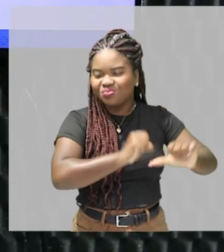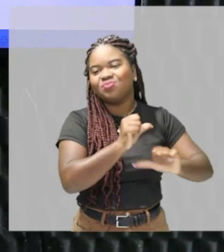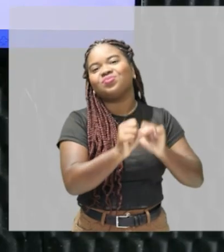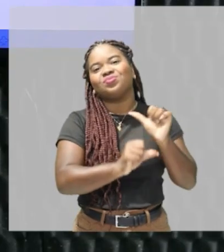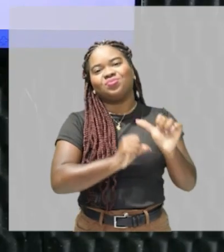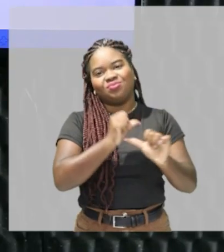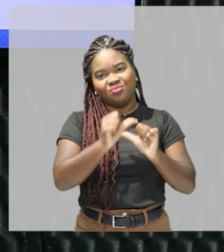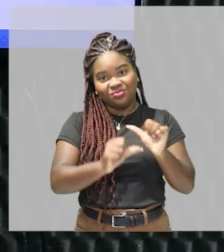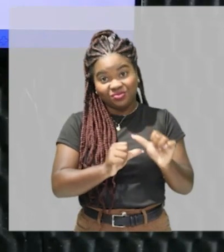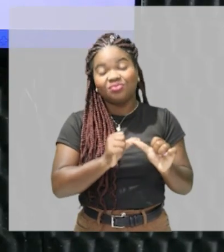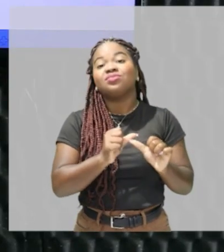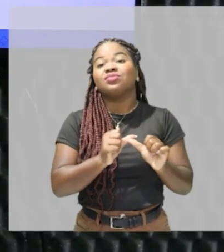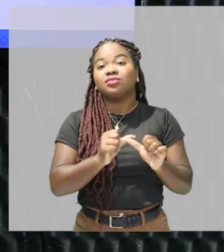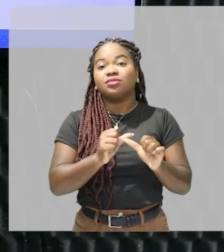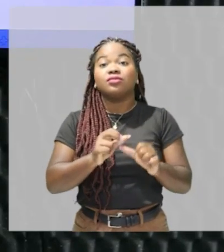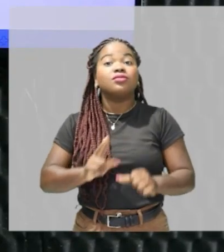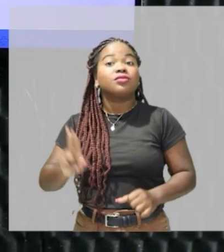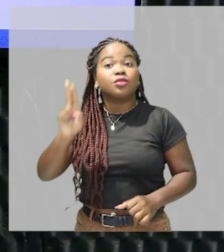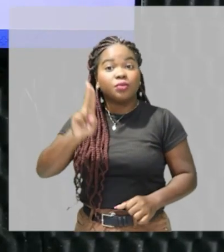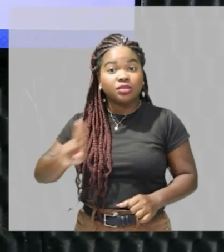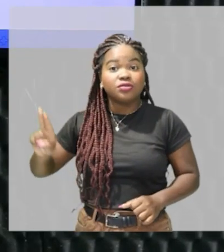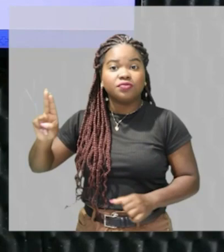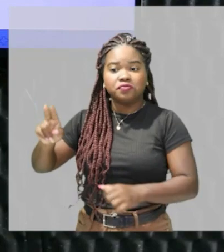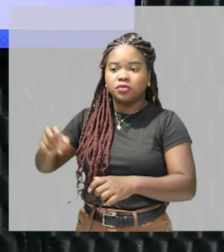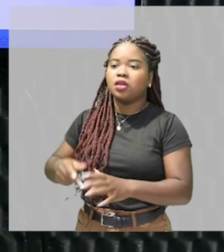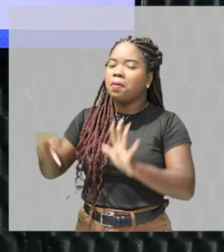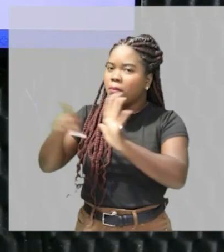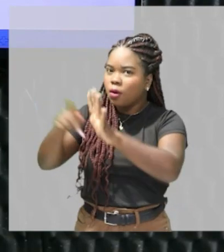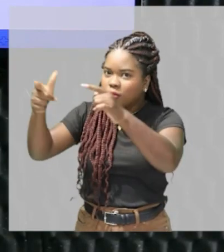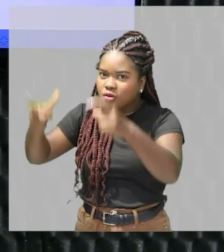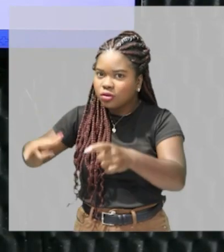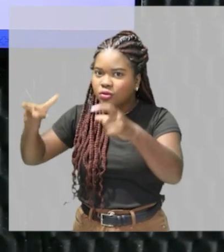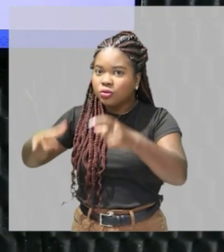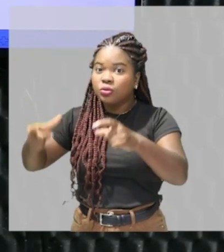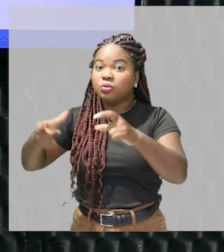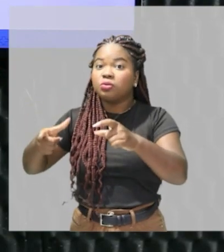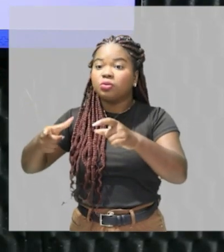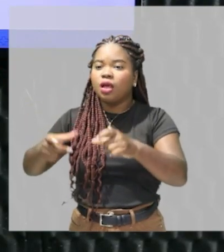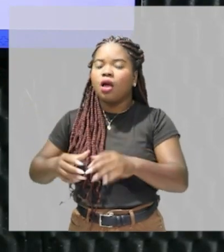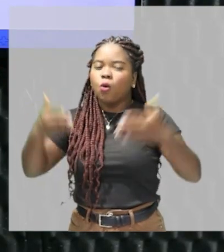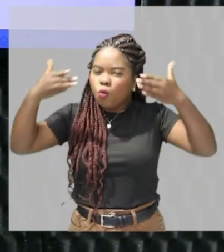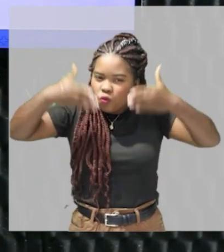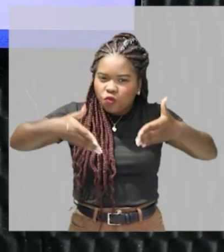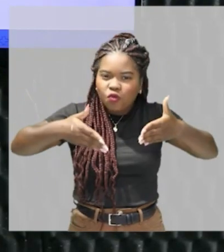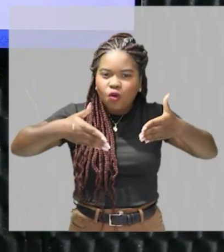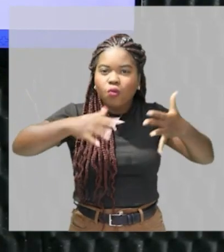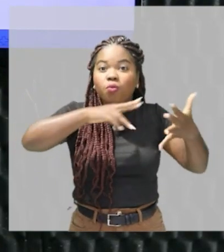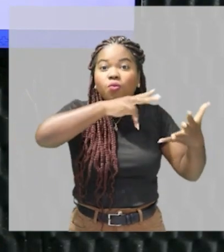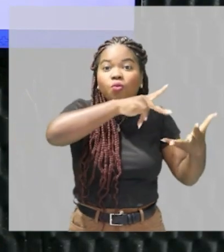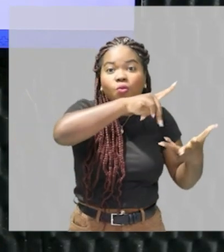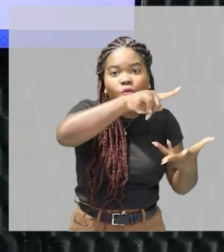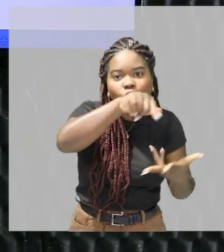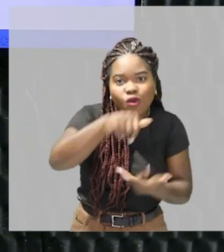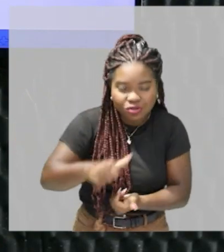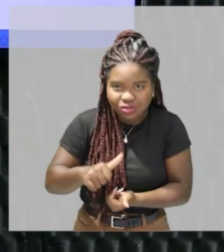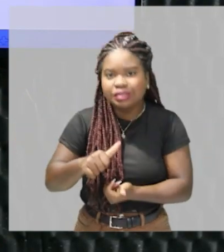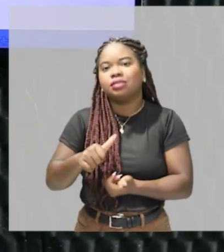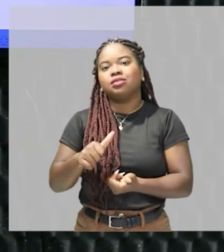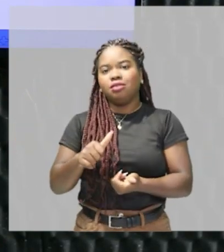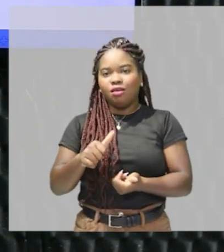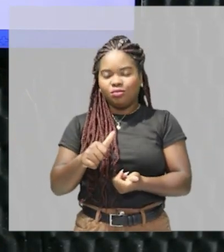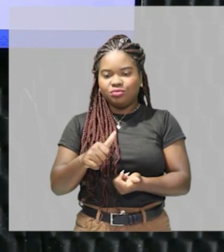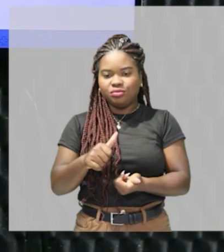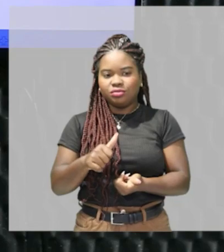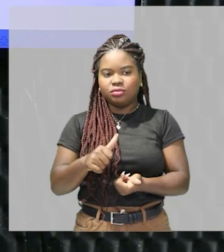alcance internacional. Então, considerando esse processo de você internacionalizar, a universidade adotou uma